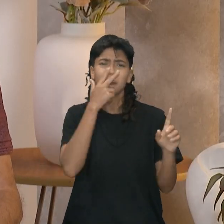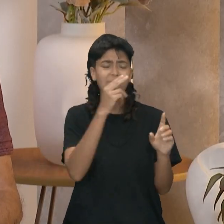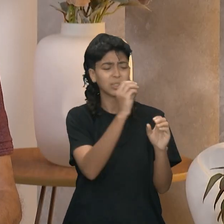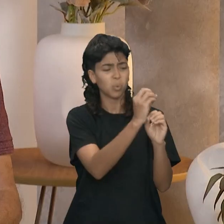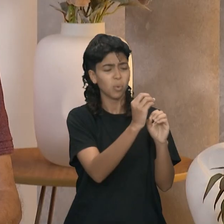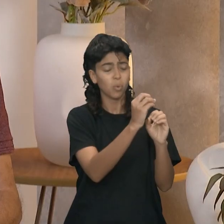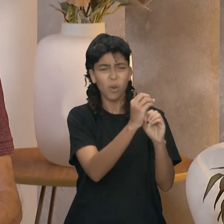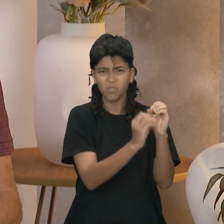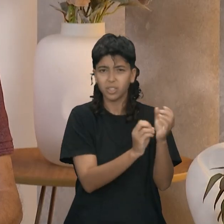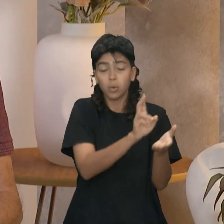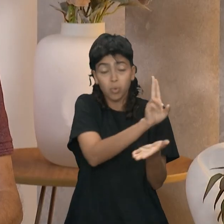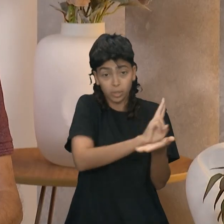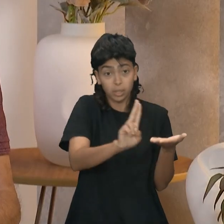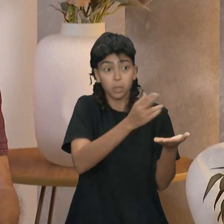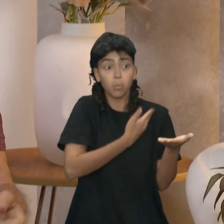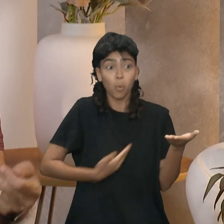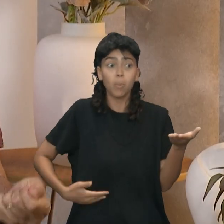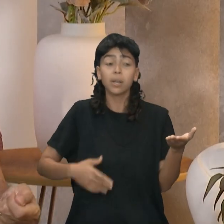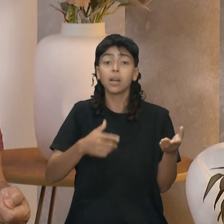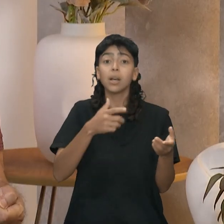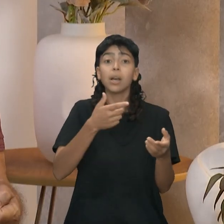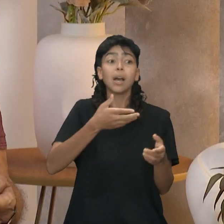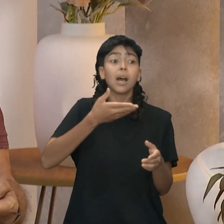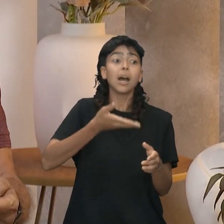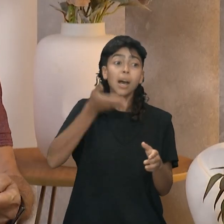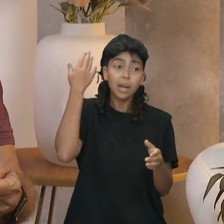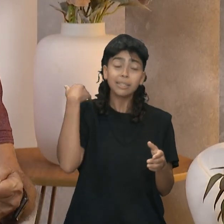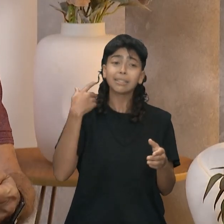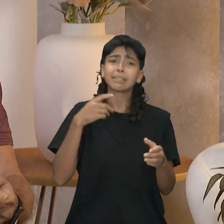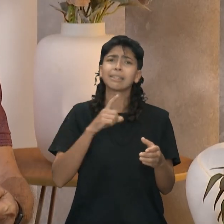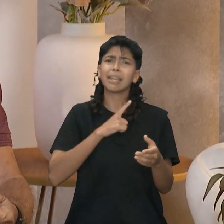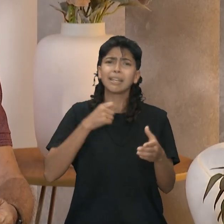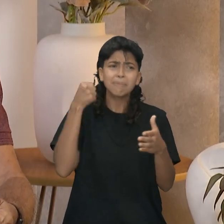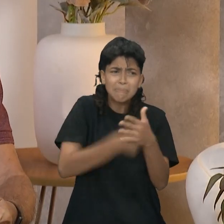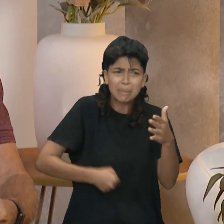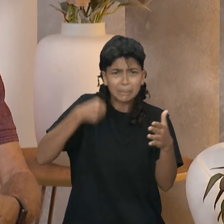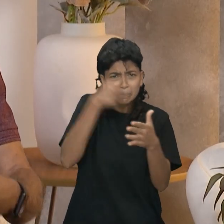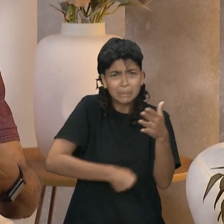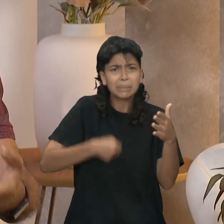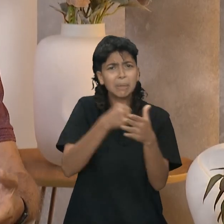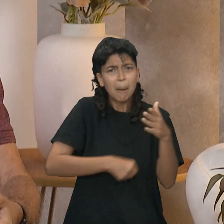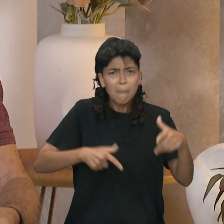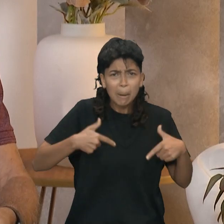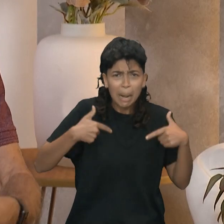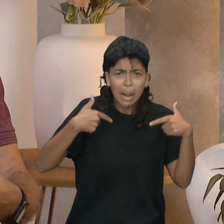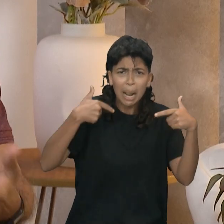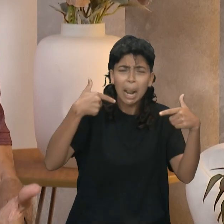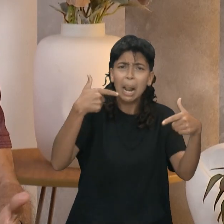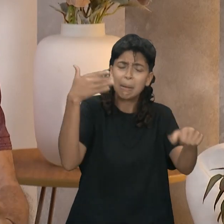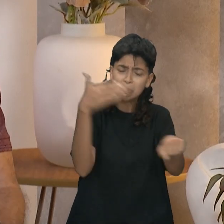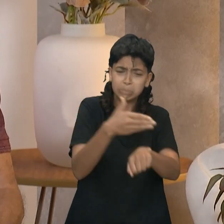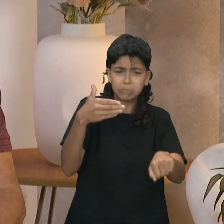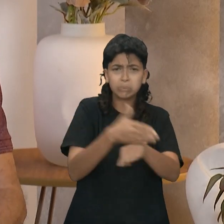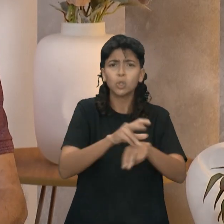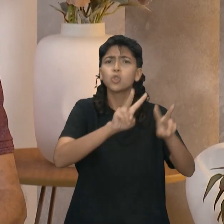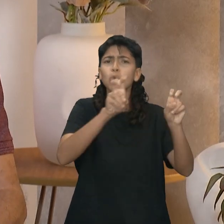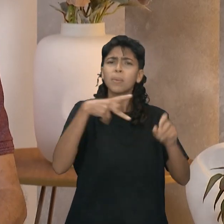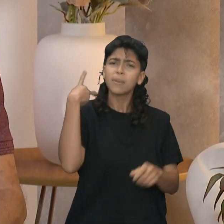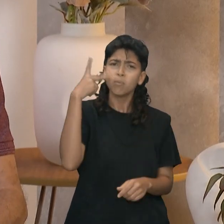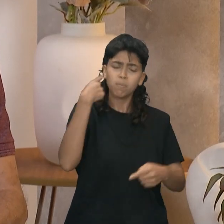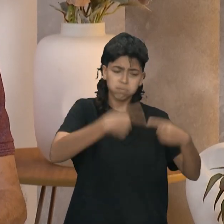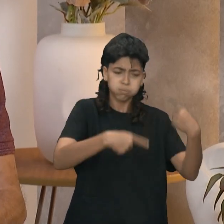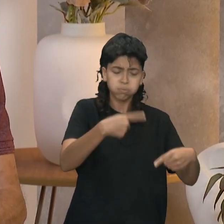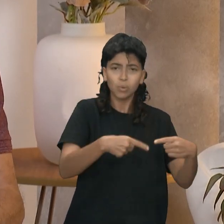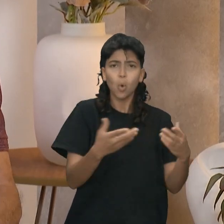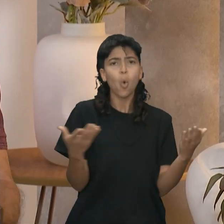ativa, né? Nós tivemos em anos passados uma universidade muito mais presente nos problemas políticos da sociedade,